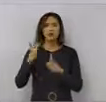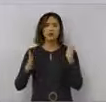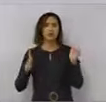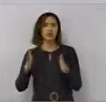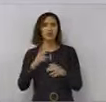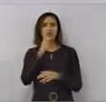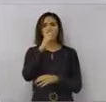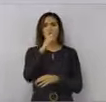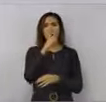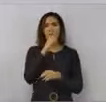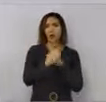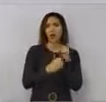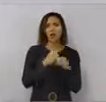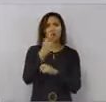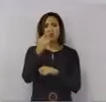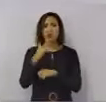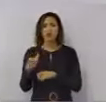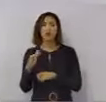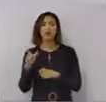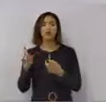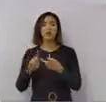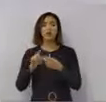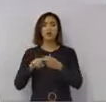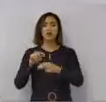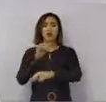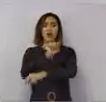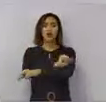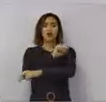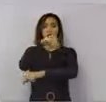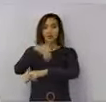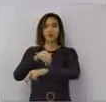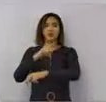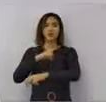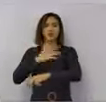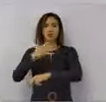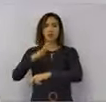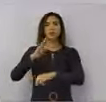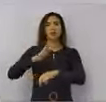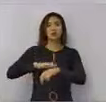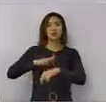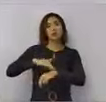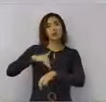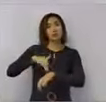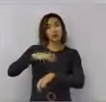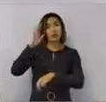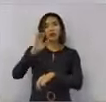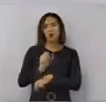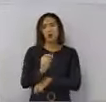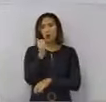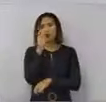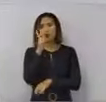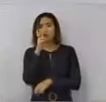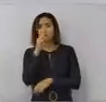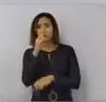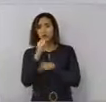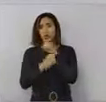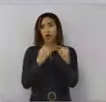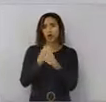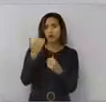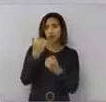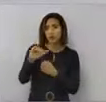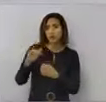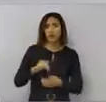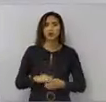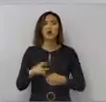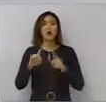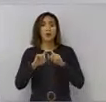um ano e pouco, e a Augusto Montenegro, que tem 14 quilômetros, deve durar um pouco mais, quase uns 2 anos e meio. Tá? Mas